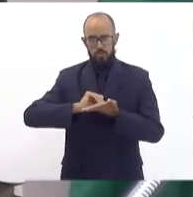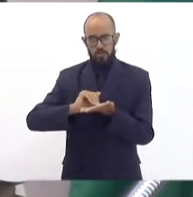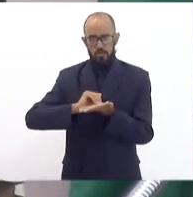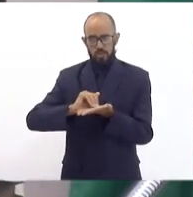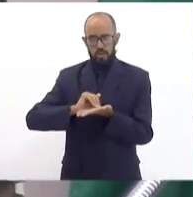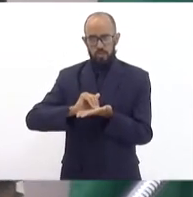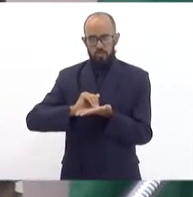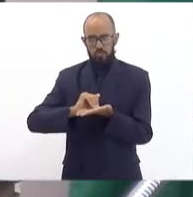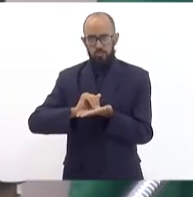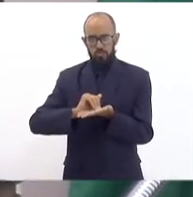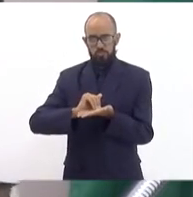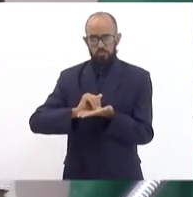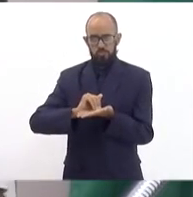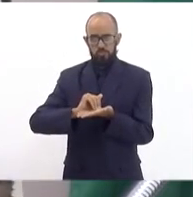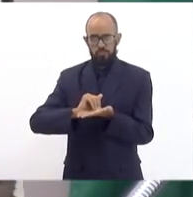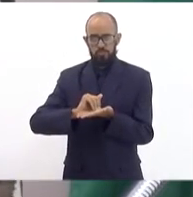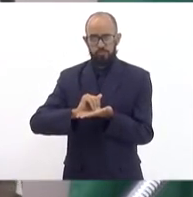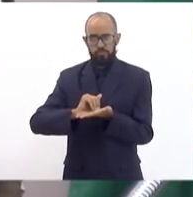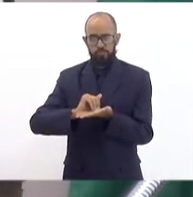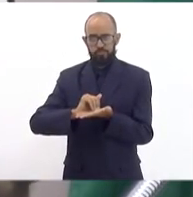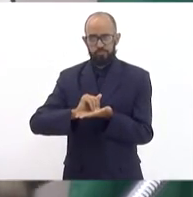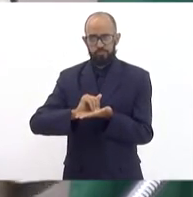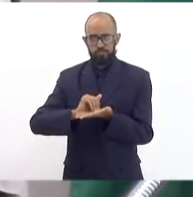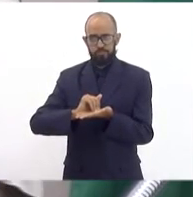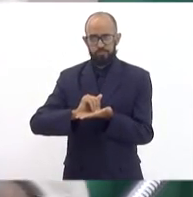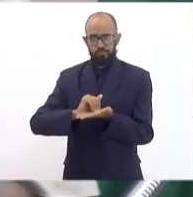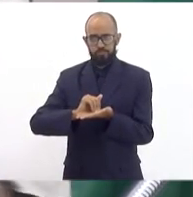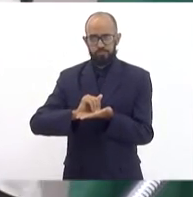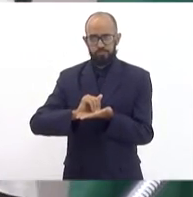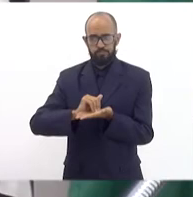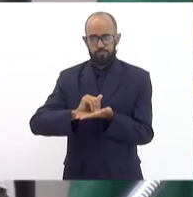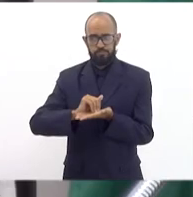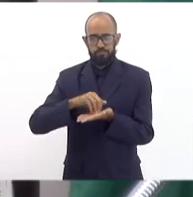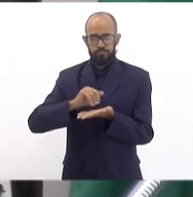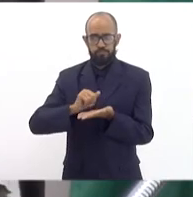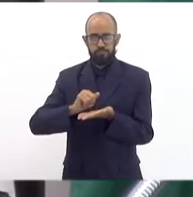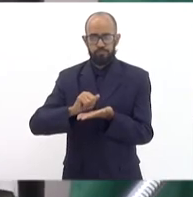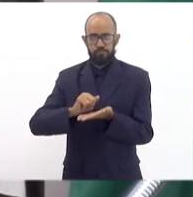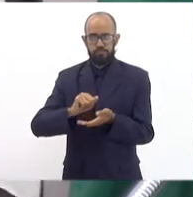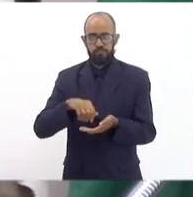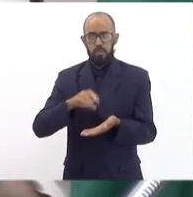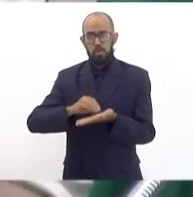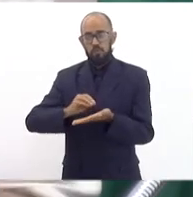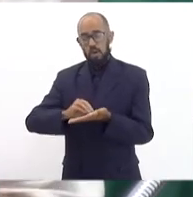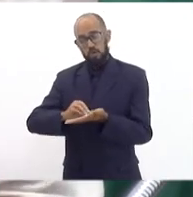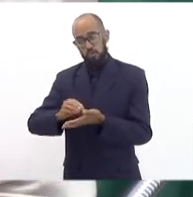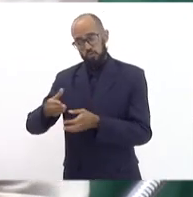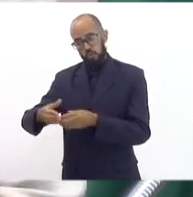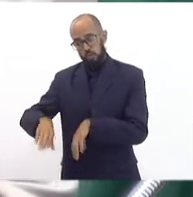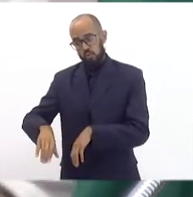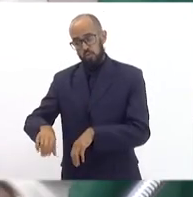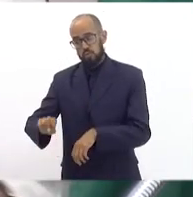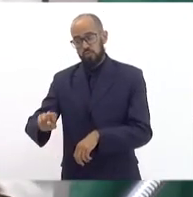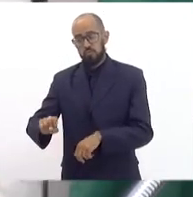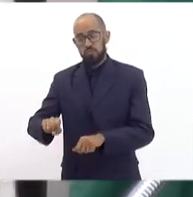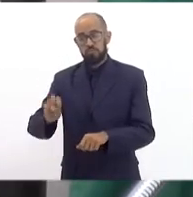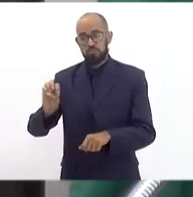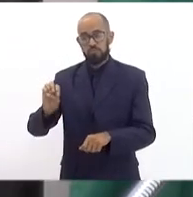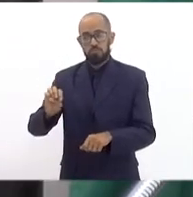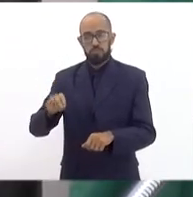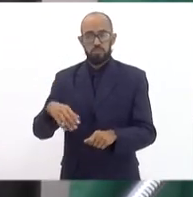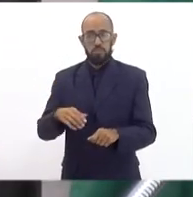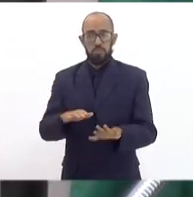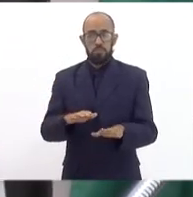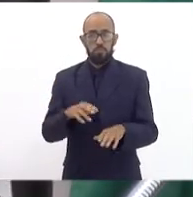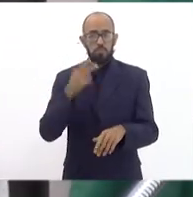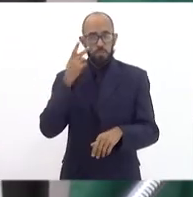né? Pela falta do concurso público, né? Pois é, tem esse negócio, mas aí o concurso público para o